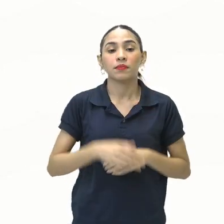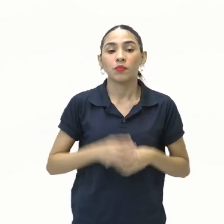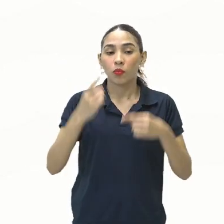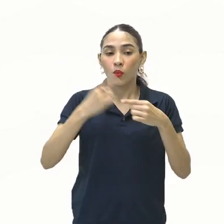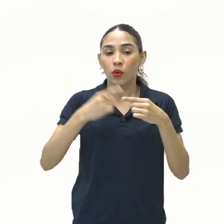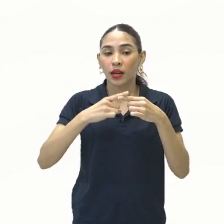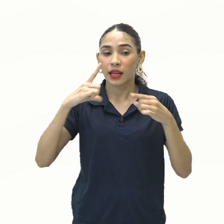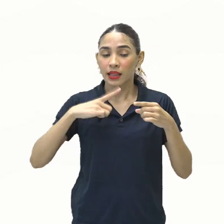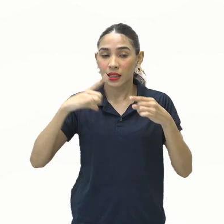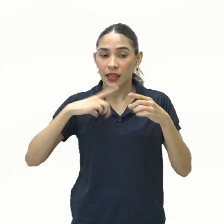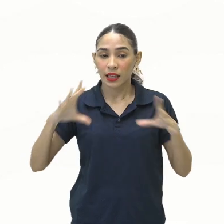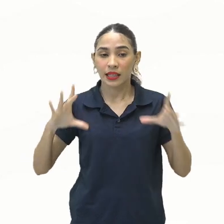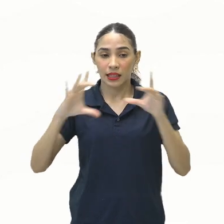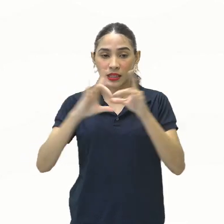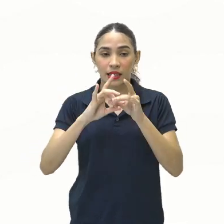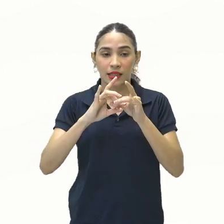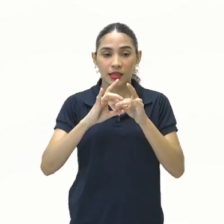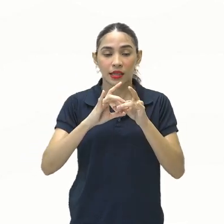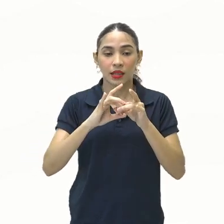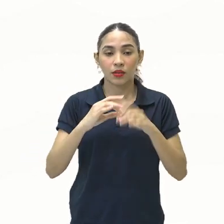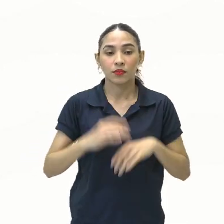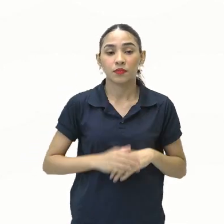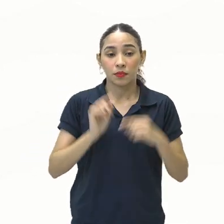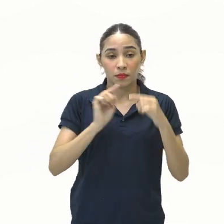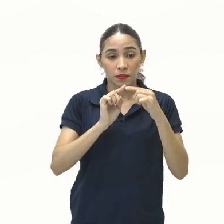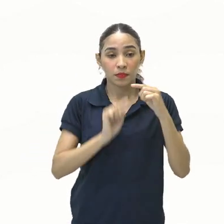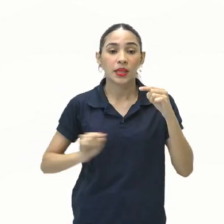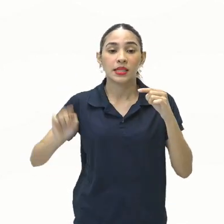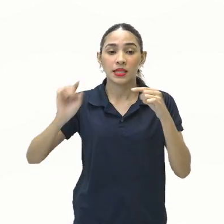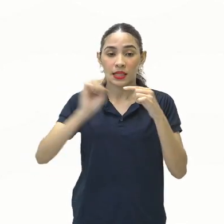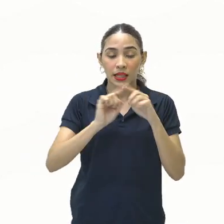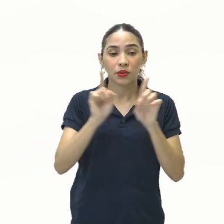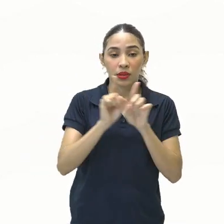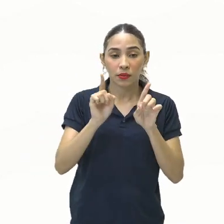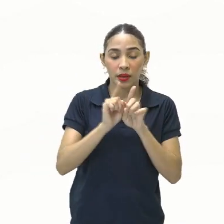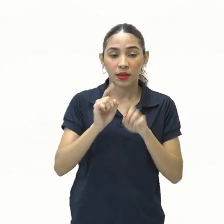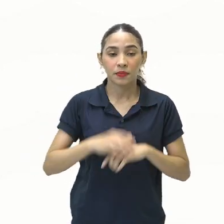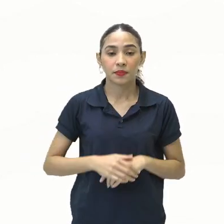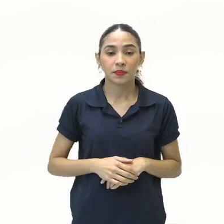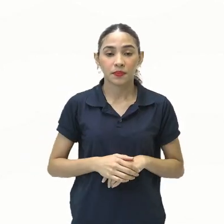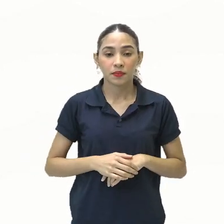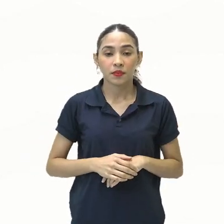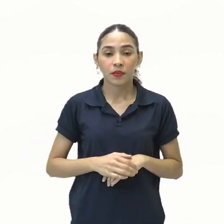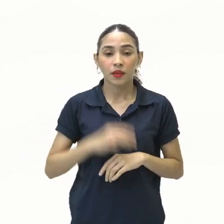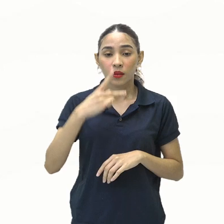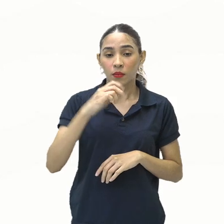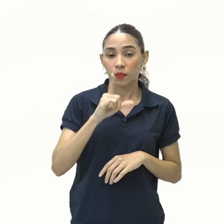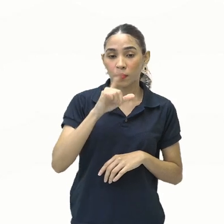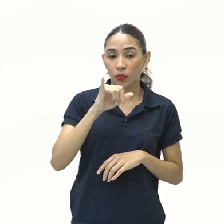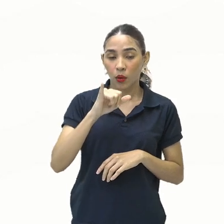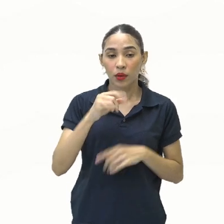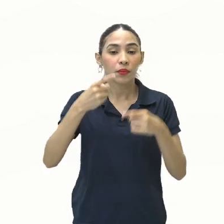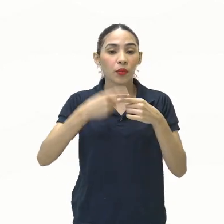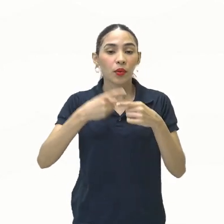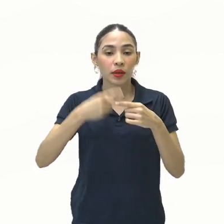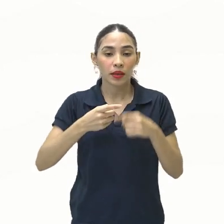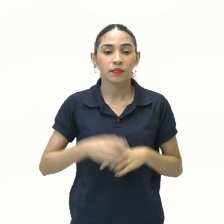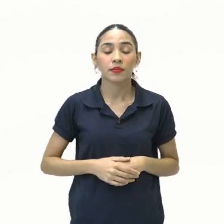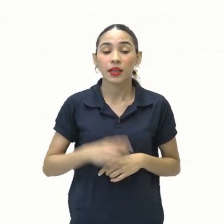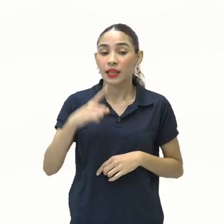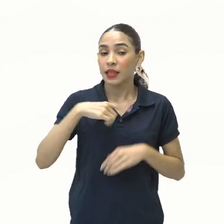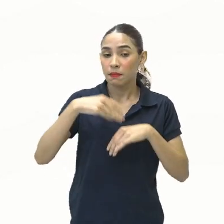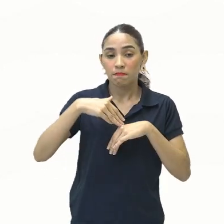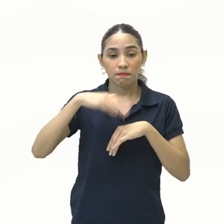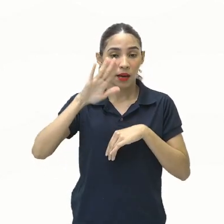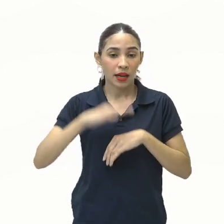os anéis aromáticos. O anel benzênico também é o nome, tá? Polinuclear. Por que polinuclear? Porque tem mais